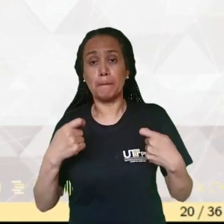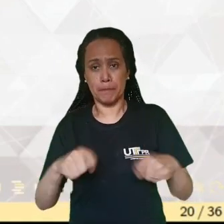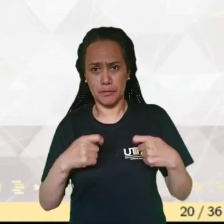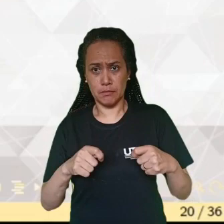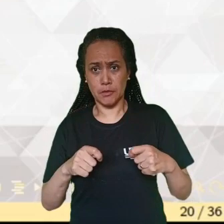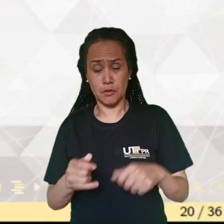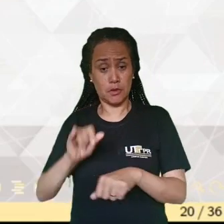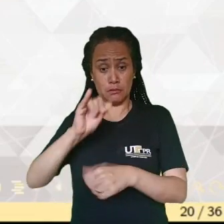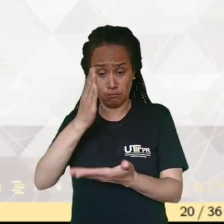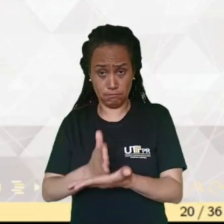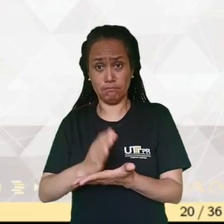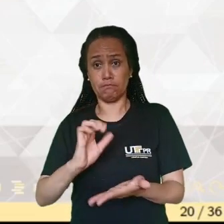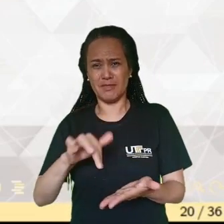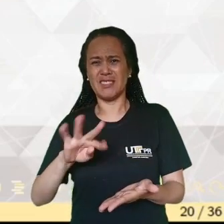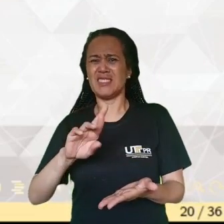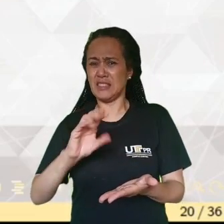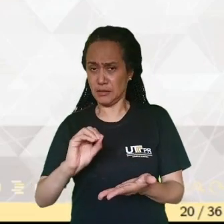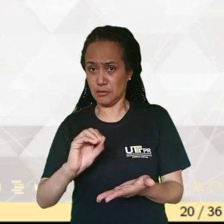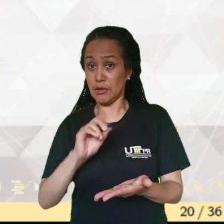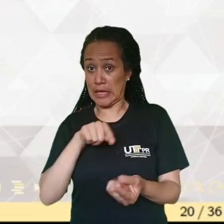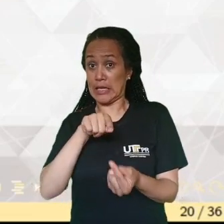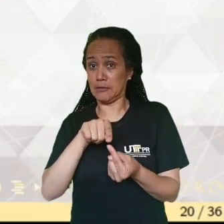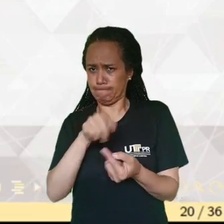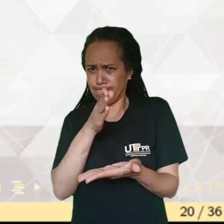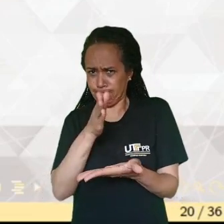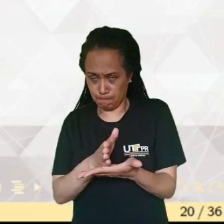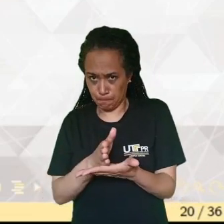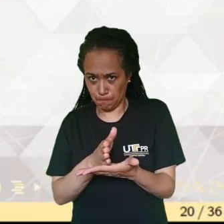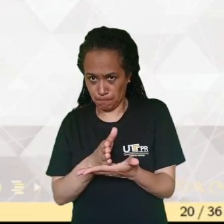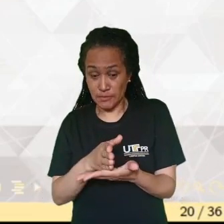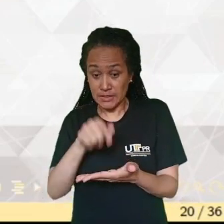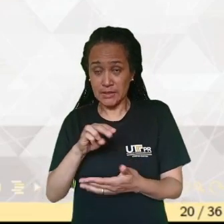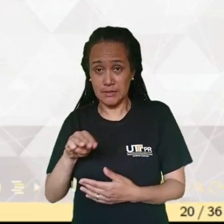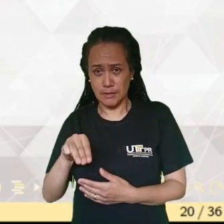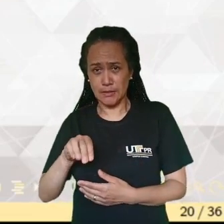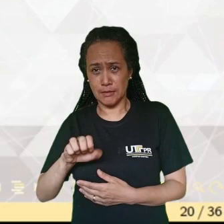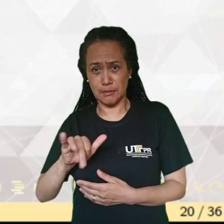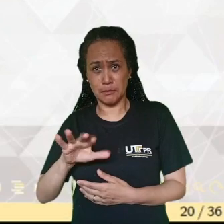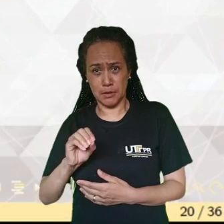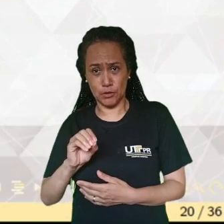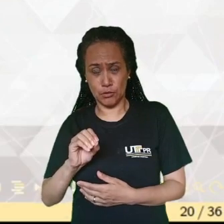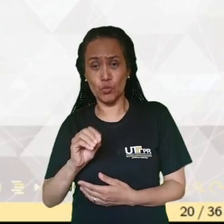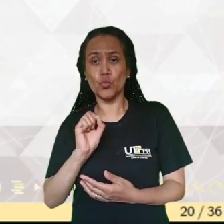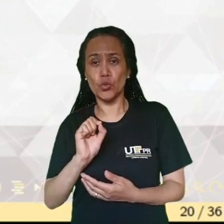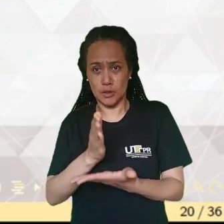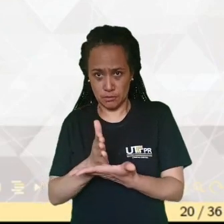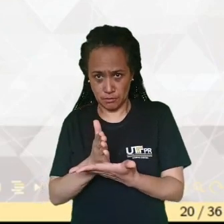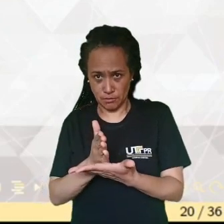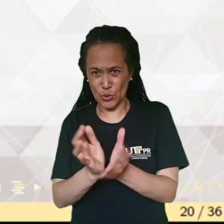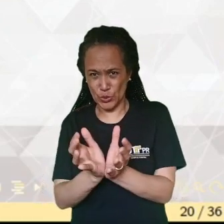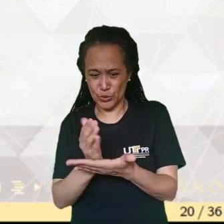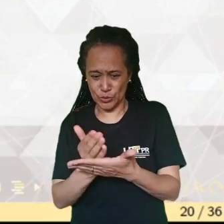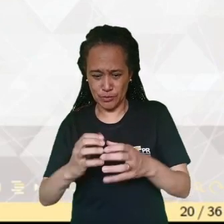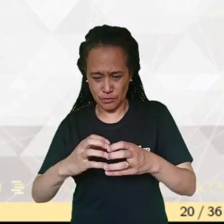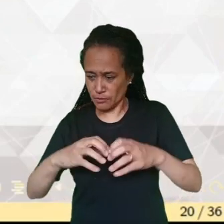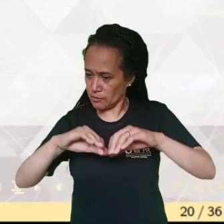caso, centrada é o ponto do meio. Então, o meio é aquele que vai repartir o teu conjunto em 50% para